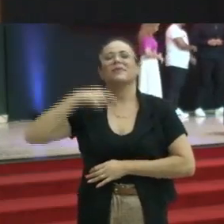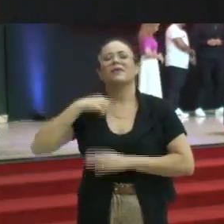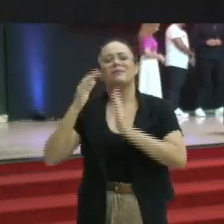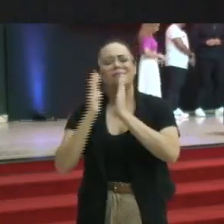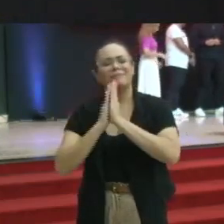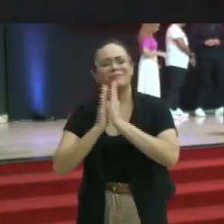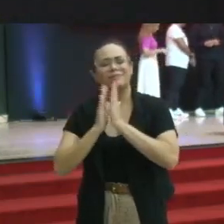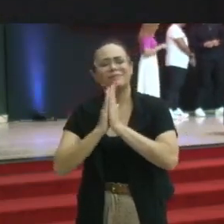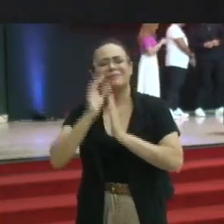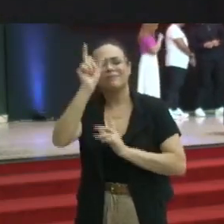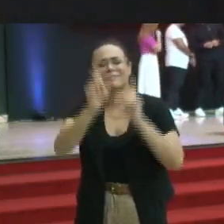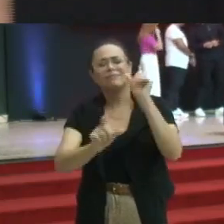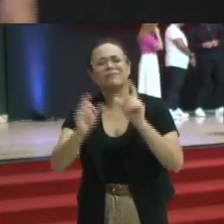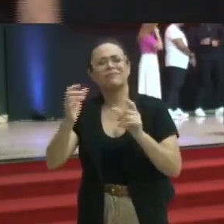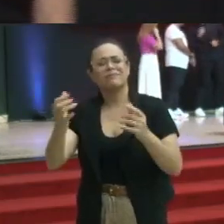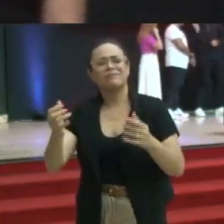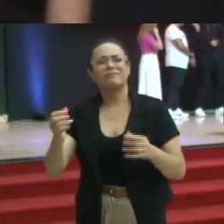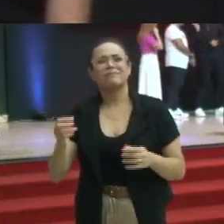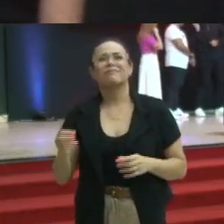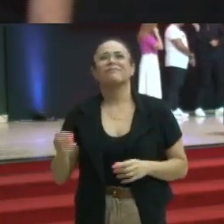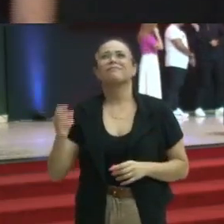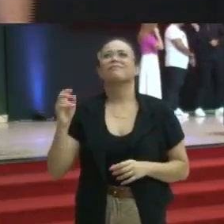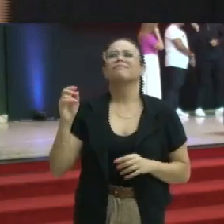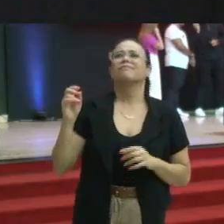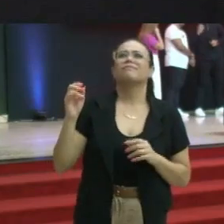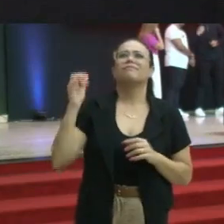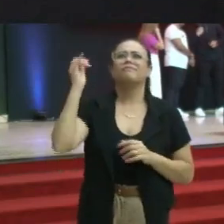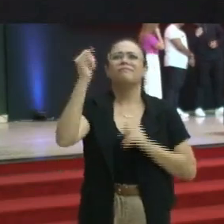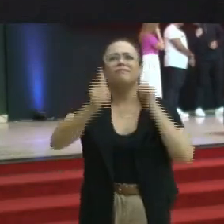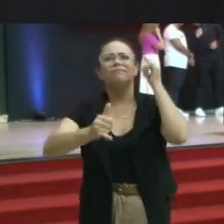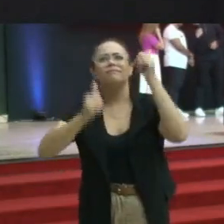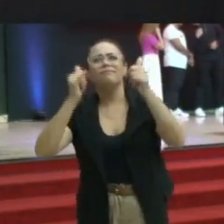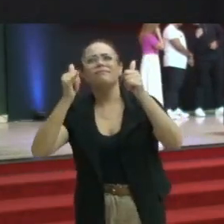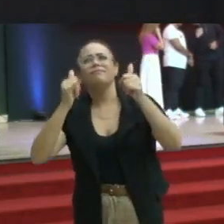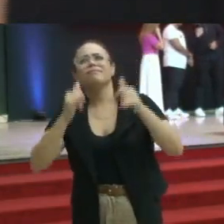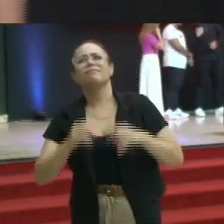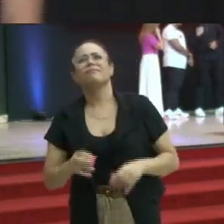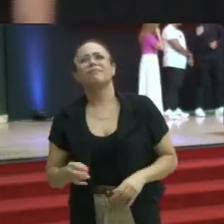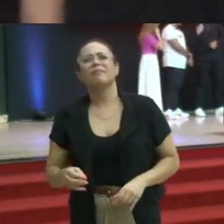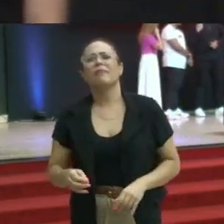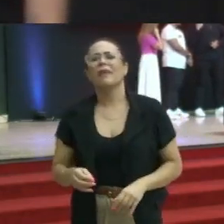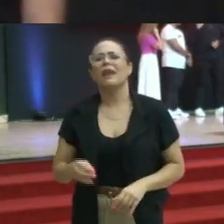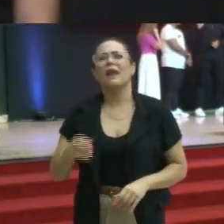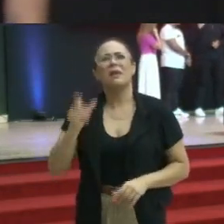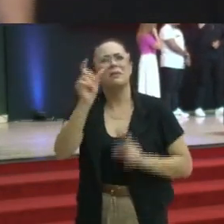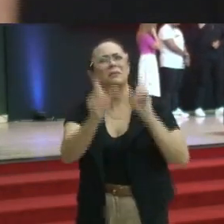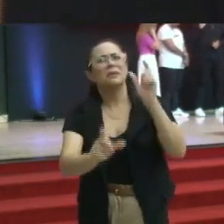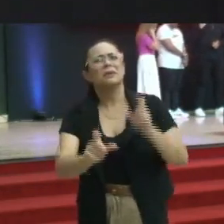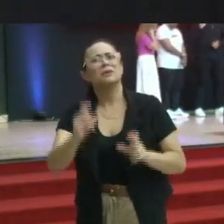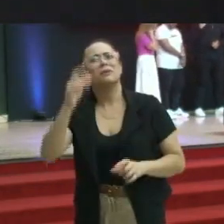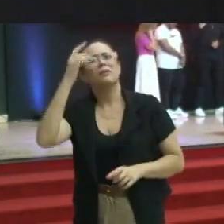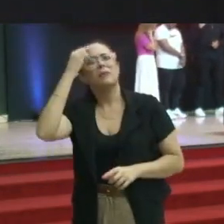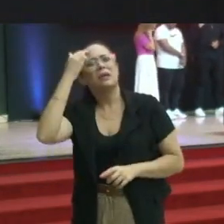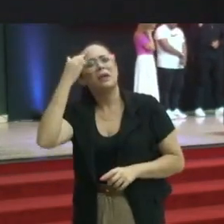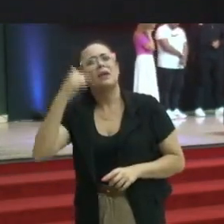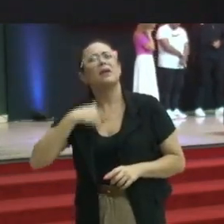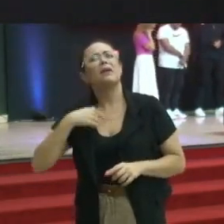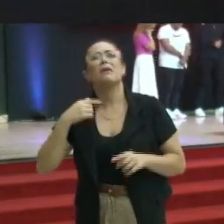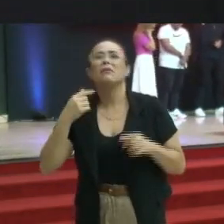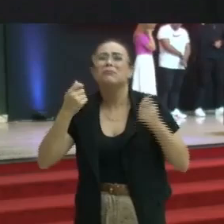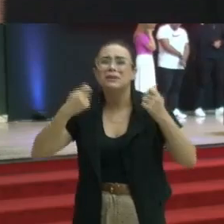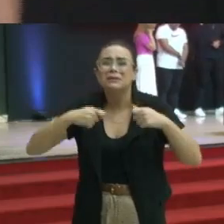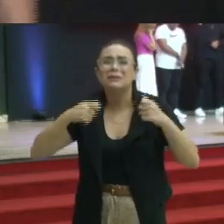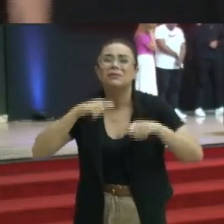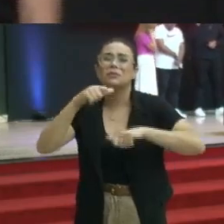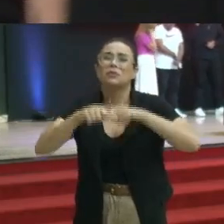esta pessoa que ouviu esta palavra, por esta pessoa que está dizendo: eu preciso mudar em alguma área da minha vida e não consigo,